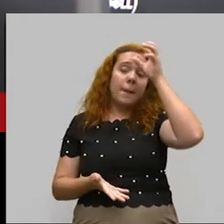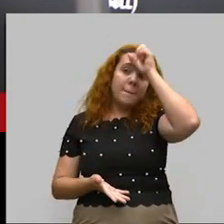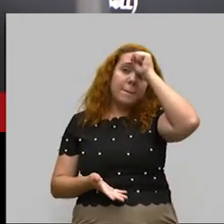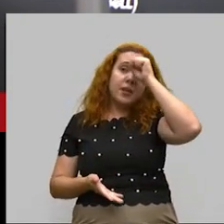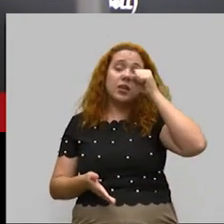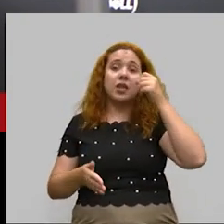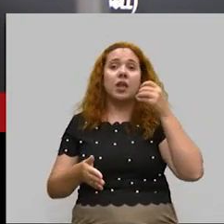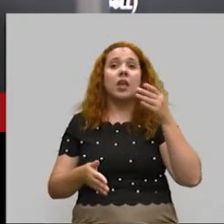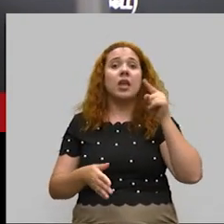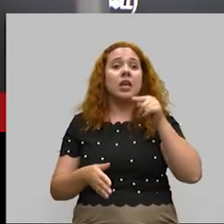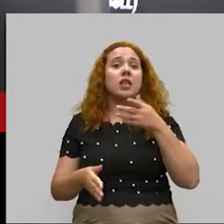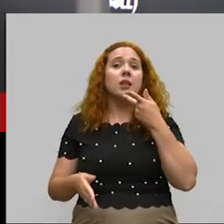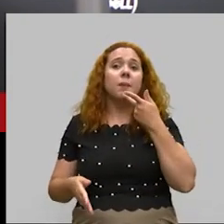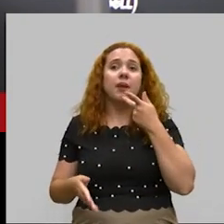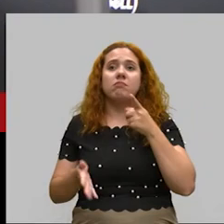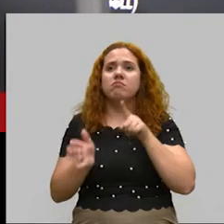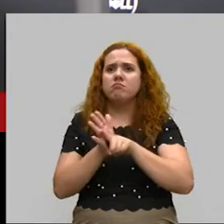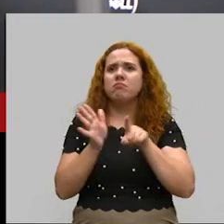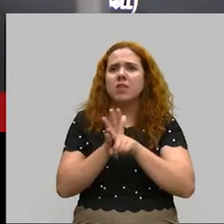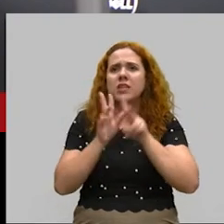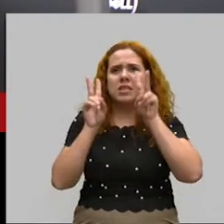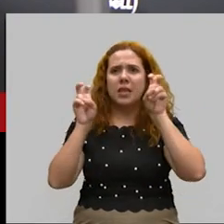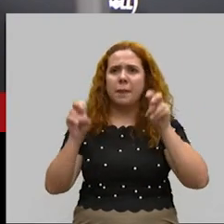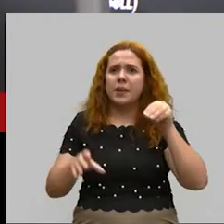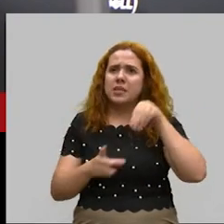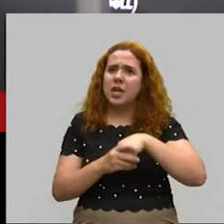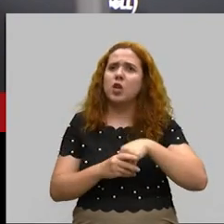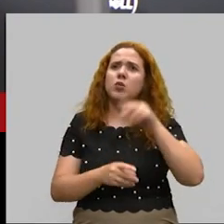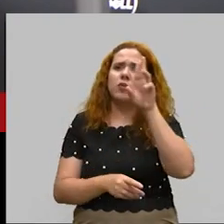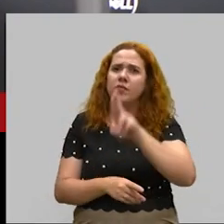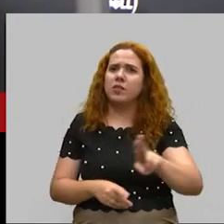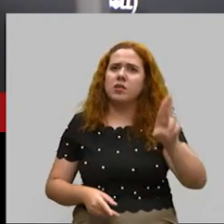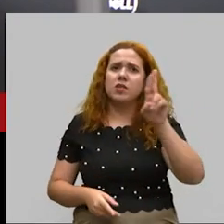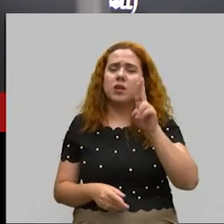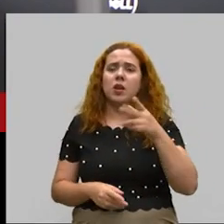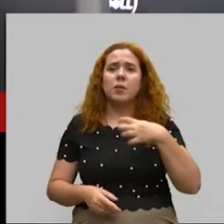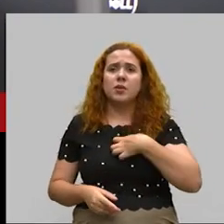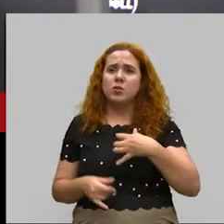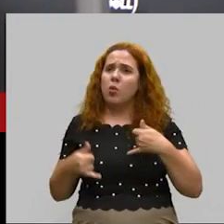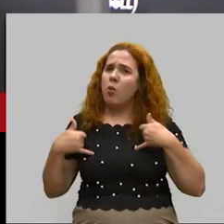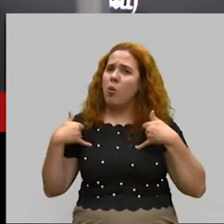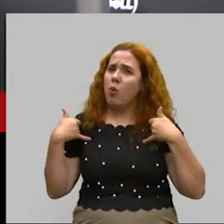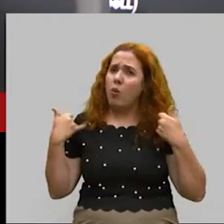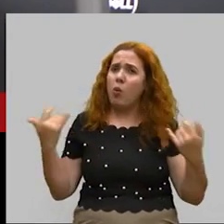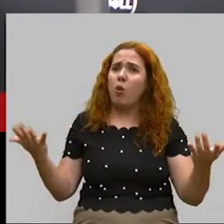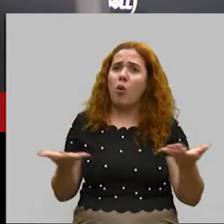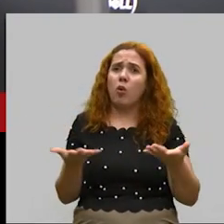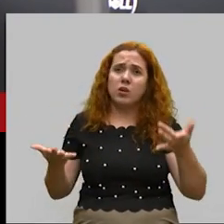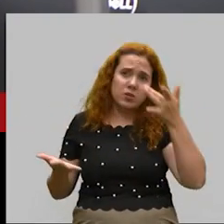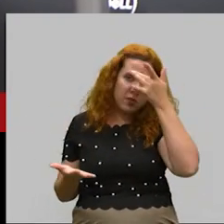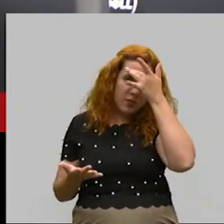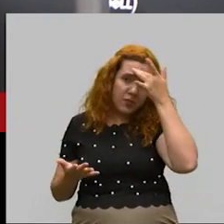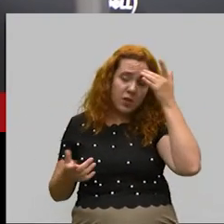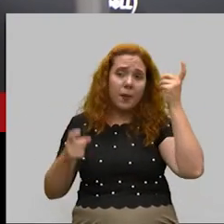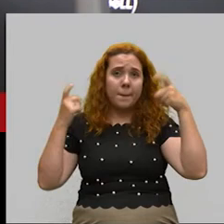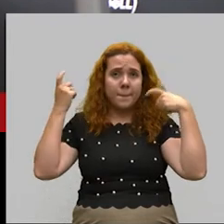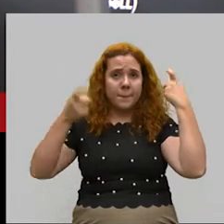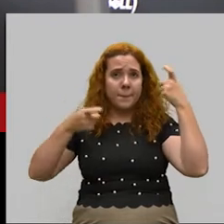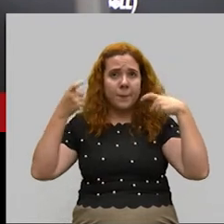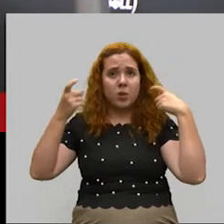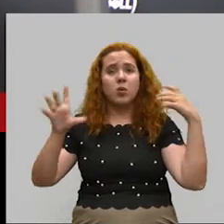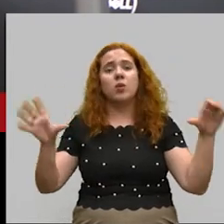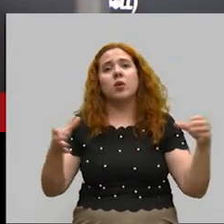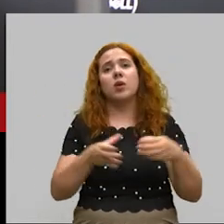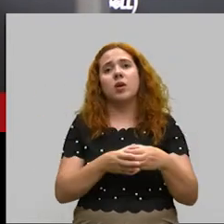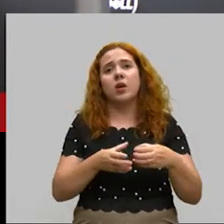universidade e é muito satisfatório né também ver que tem p pessoas aqui hoje nessa casa preocupada né com essas comunidades como